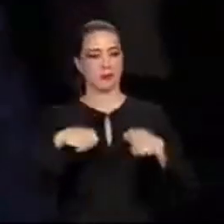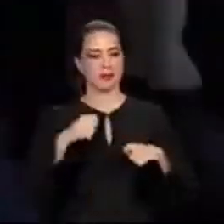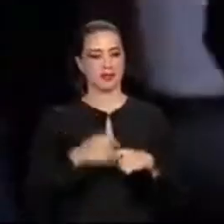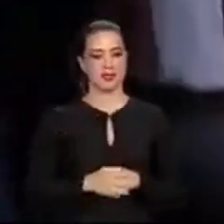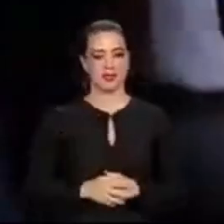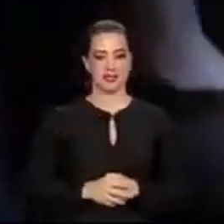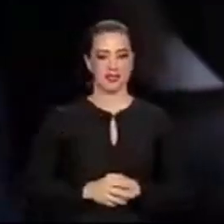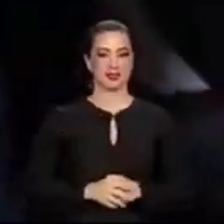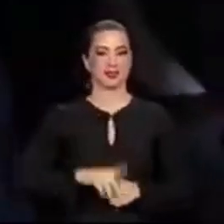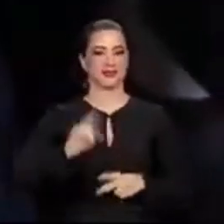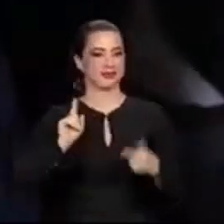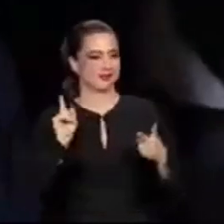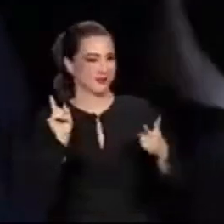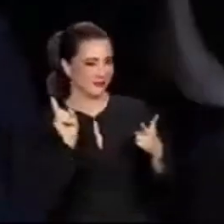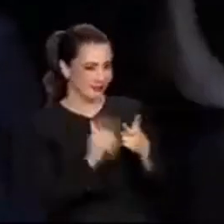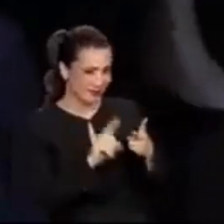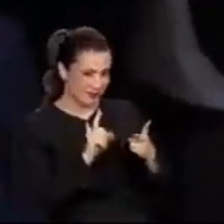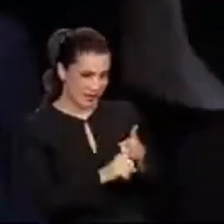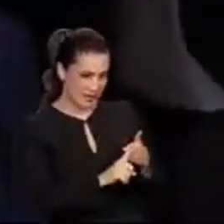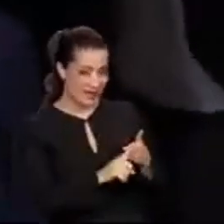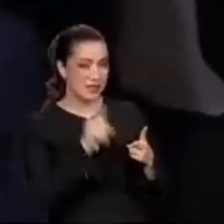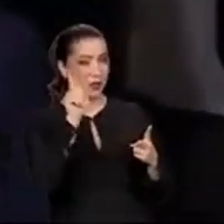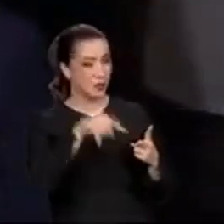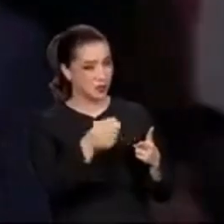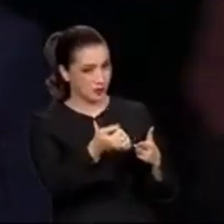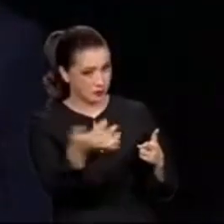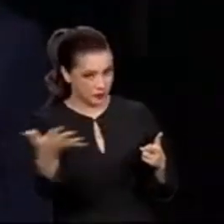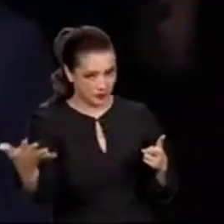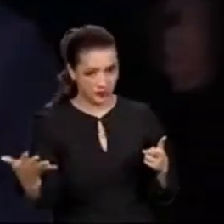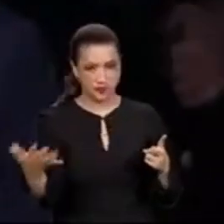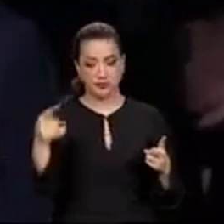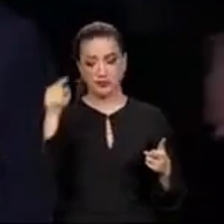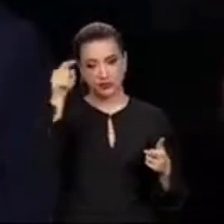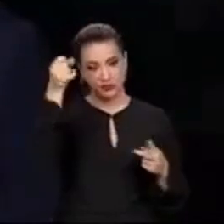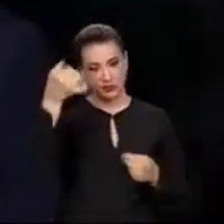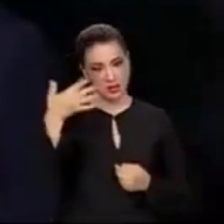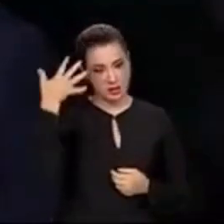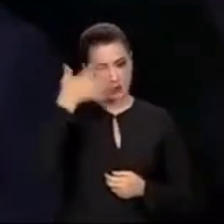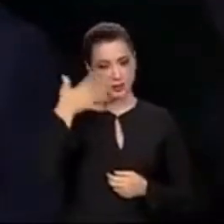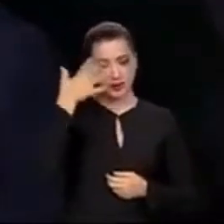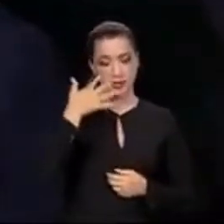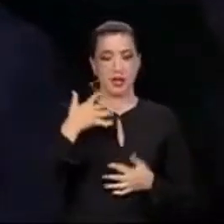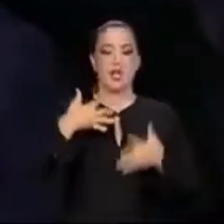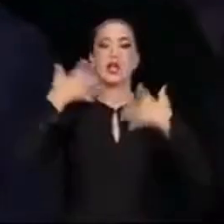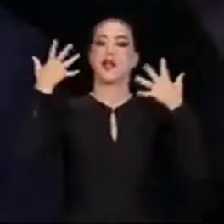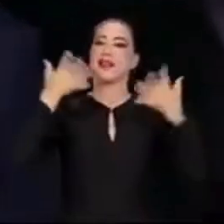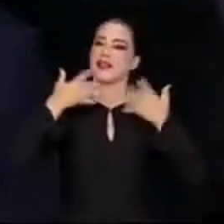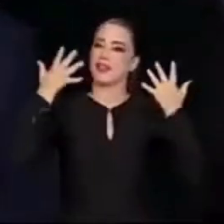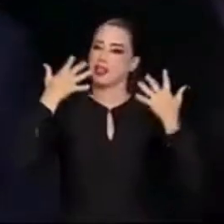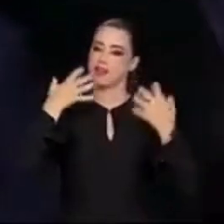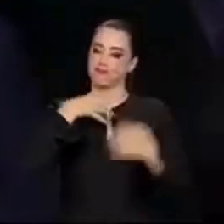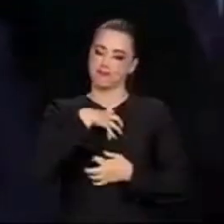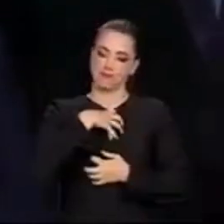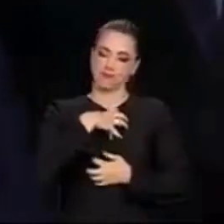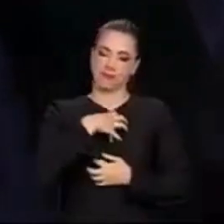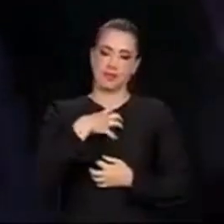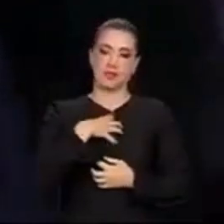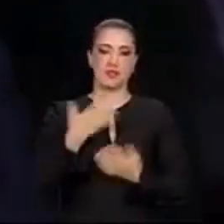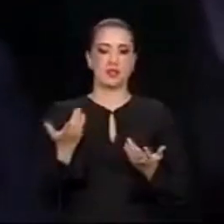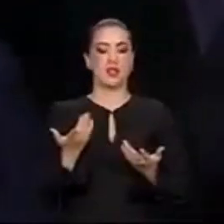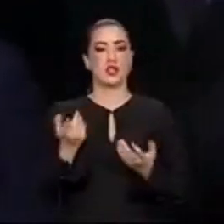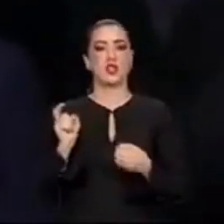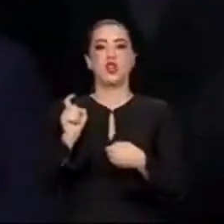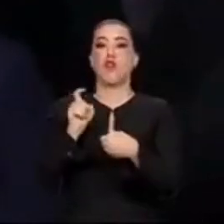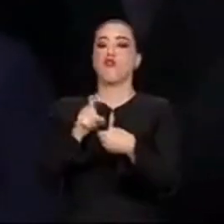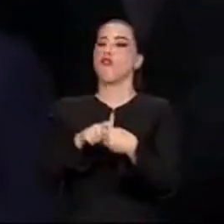a segunda coisa a dizer para vocês que é com muita alegria que